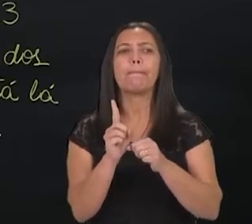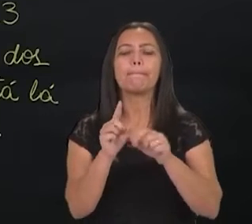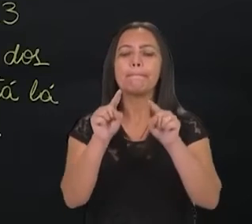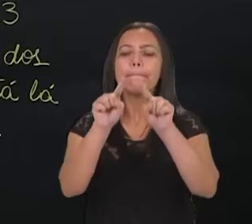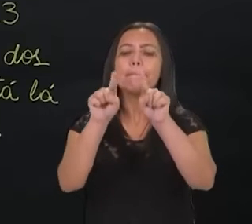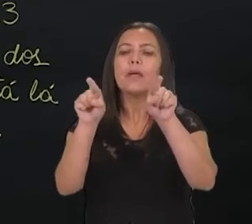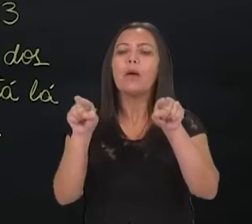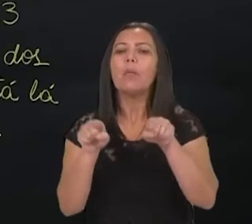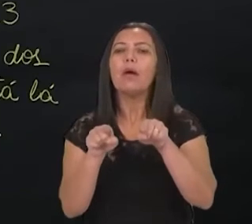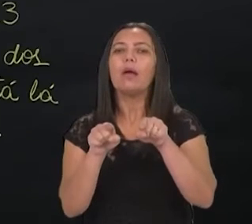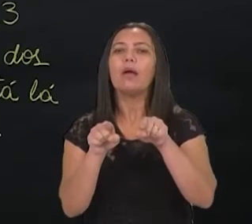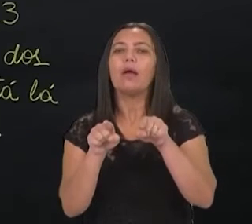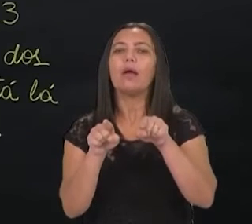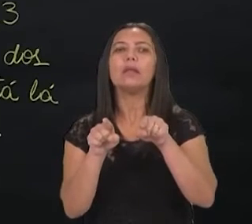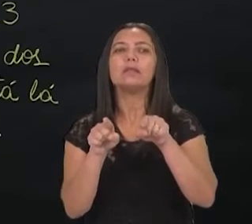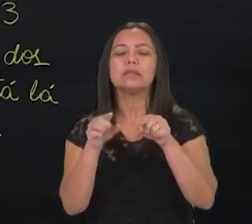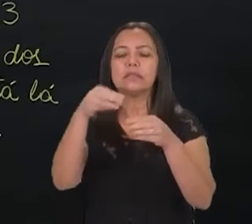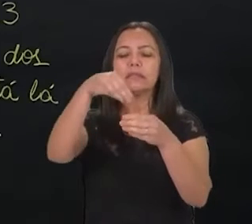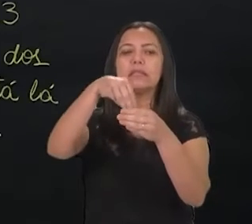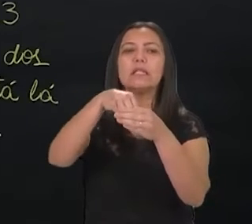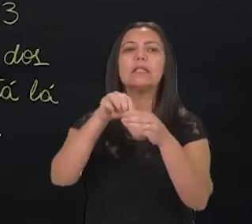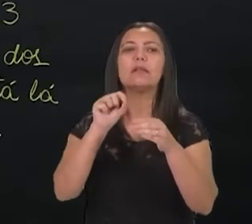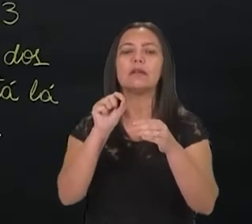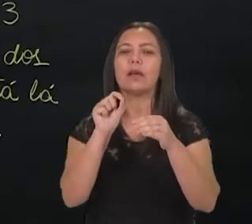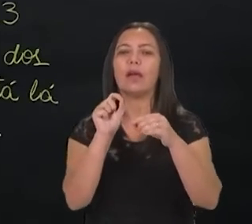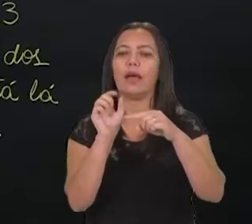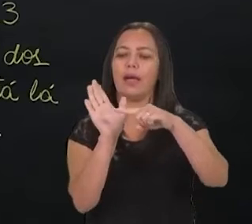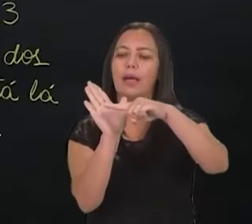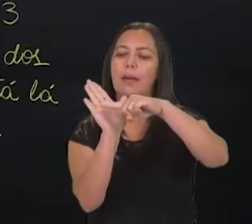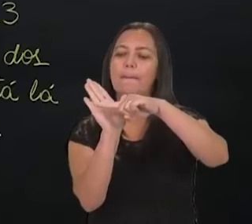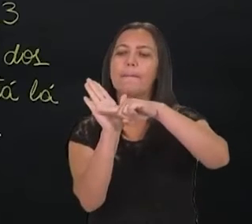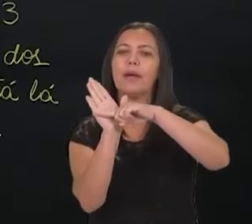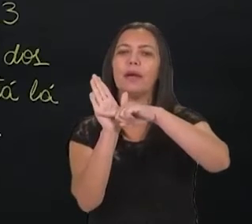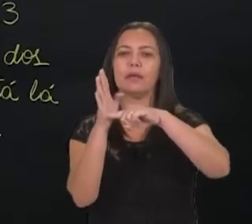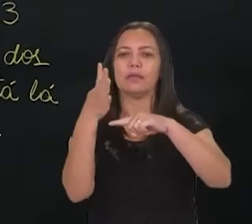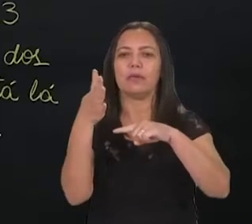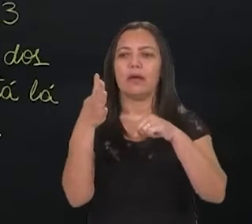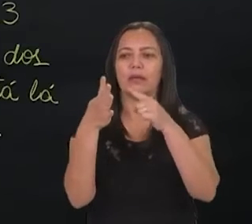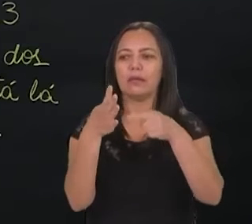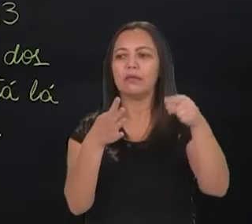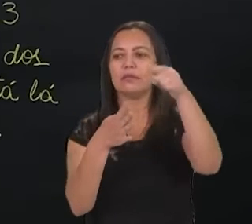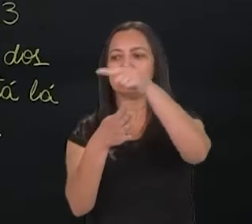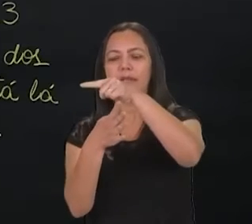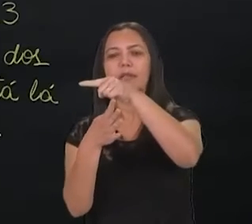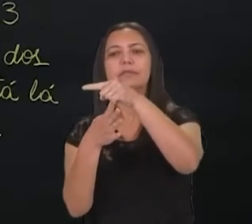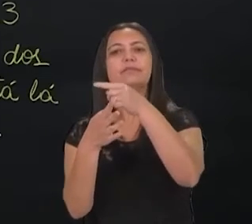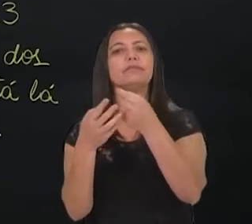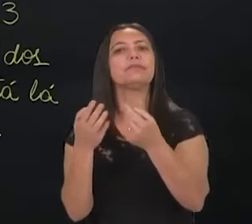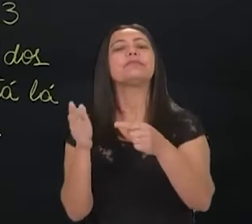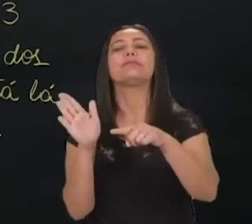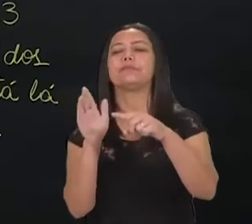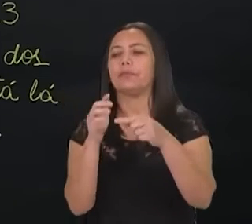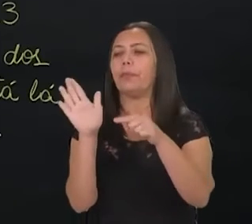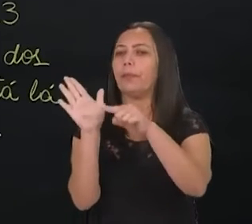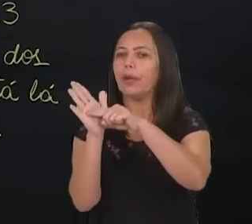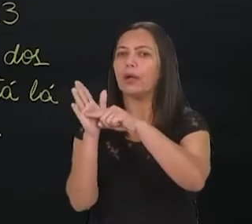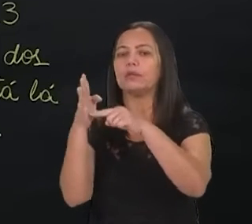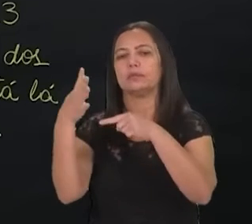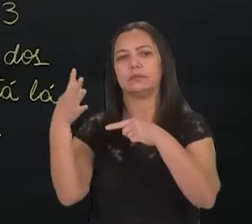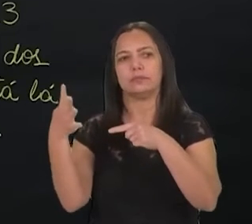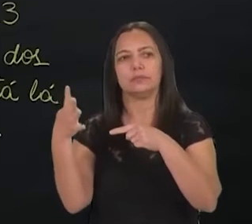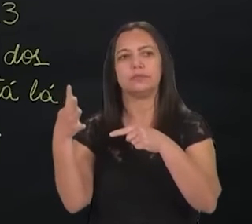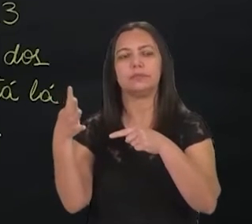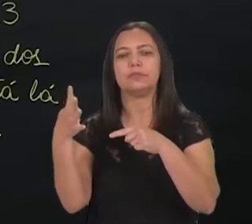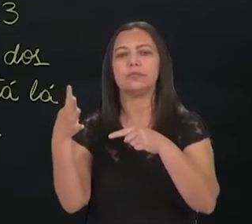o primeiro parênteses, o valor que está dentro dele se repete na conta. E aí, pelo fato